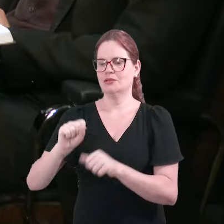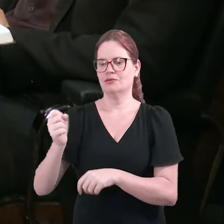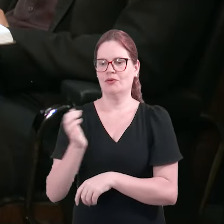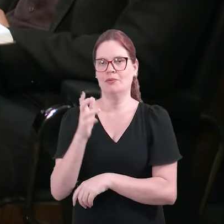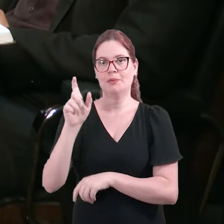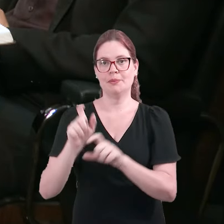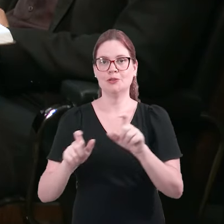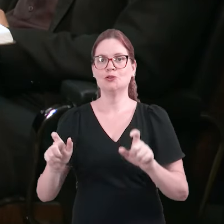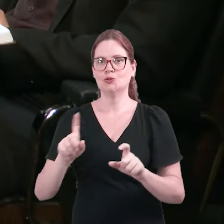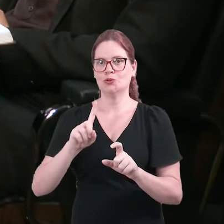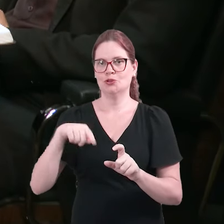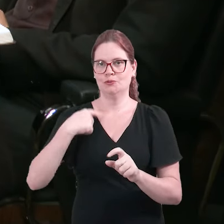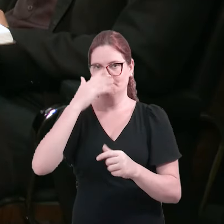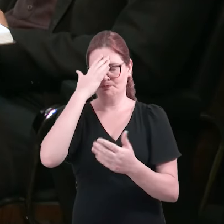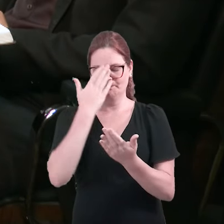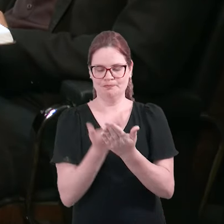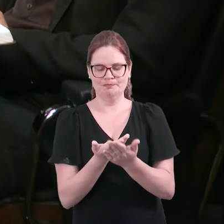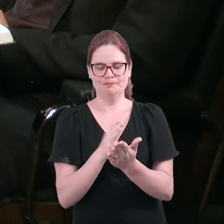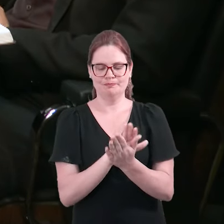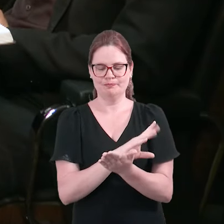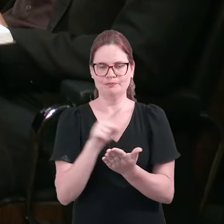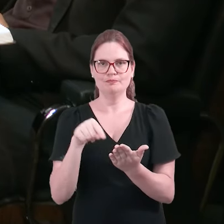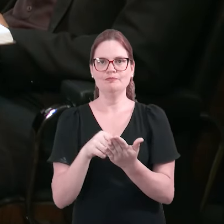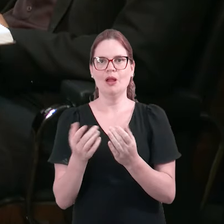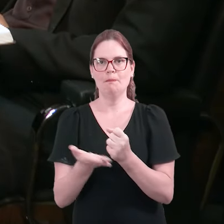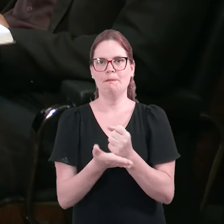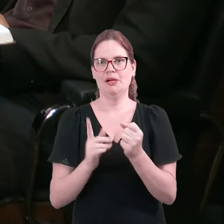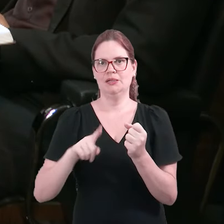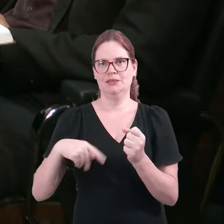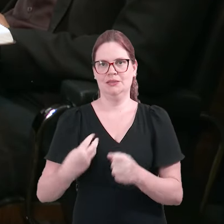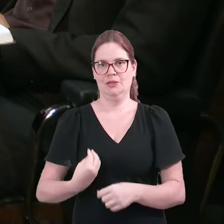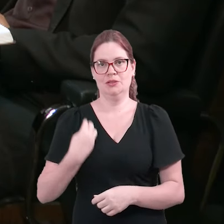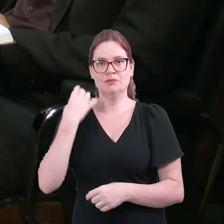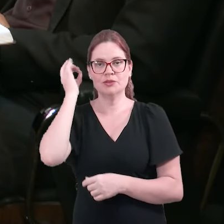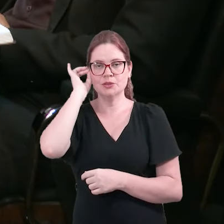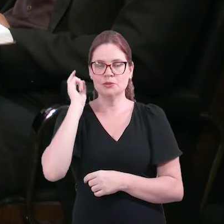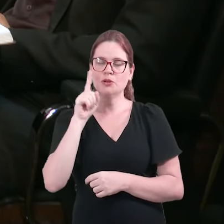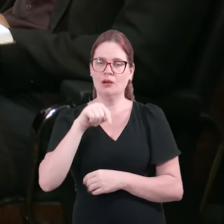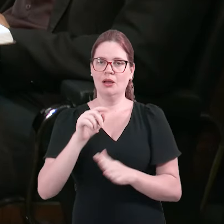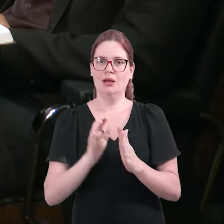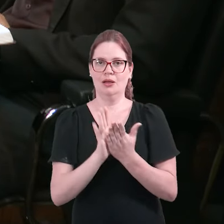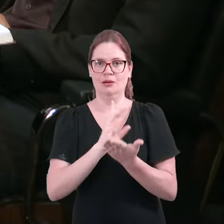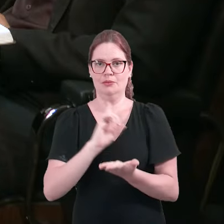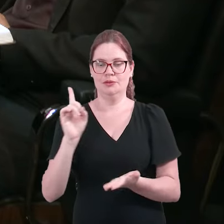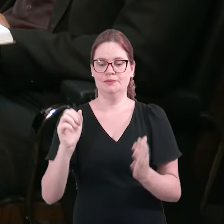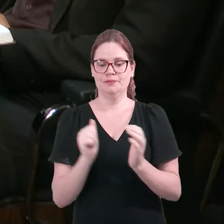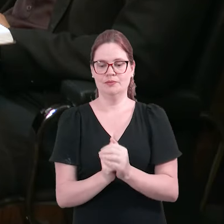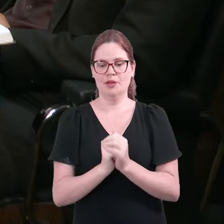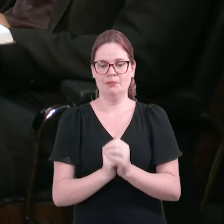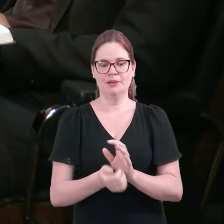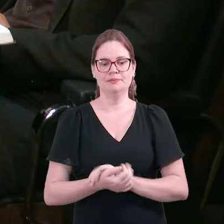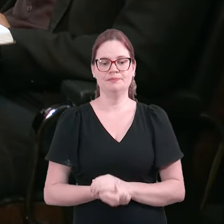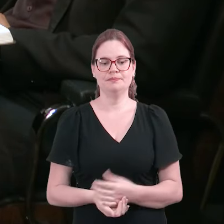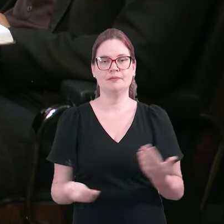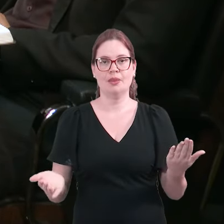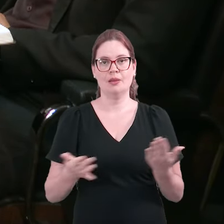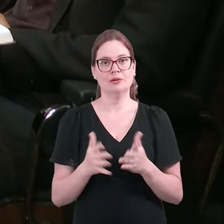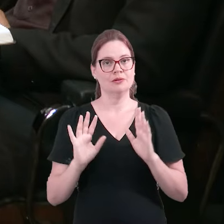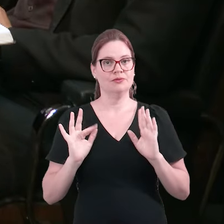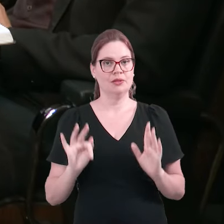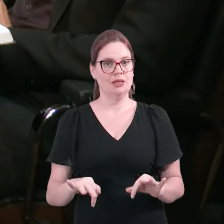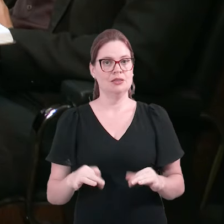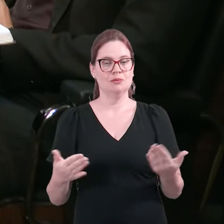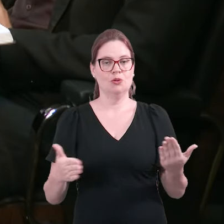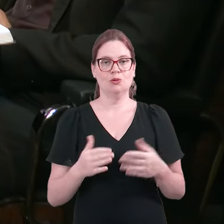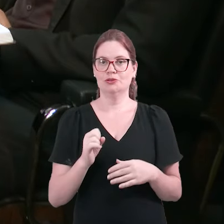vidas. E é nela que nós confiamos, que estamos apoiados. É a nossa vida espiritual, a nossa fé. Amém, meus queridos?